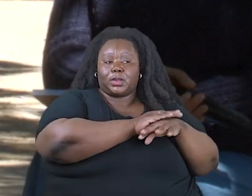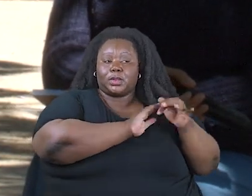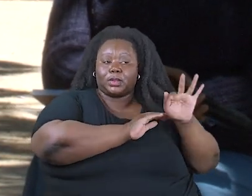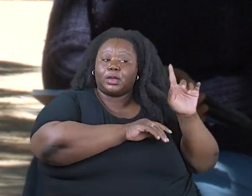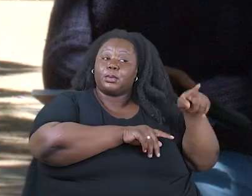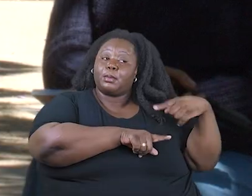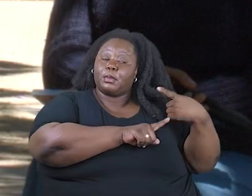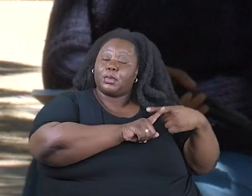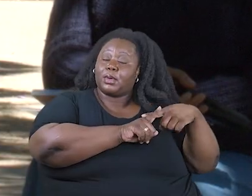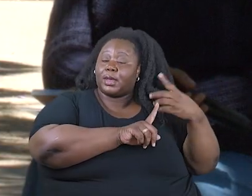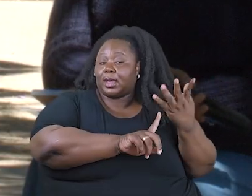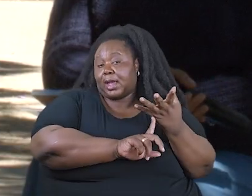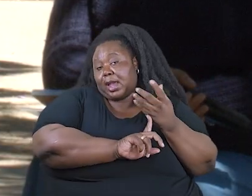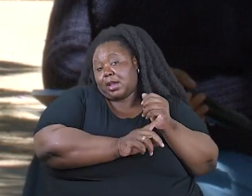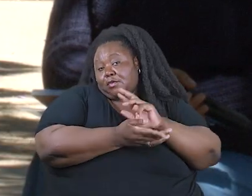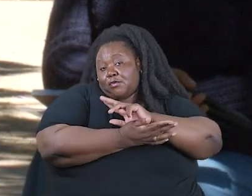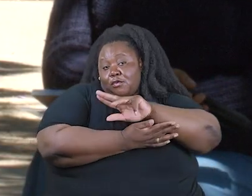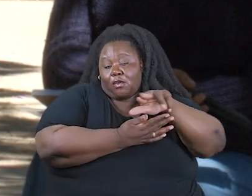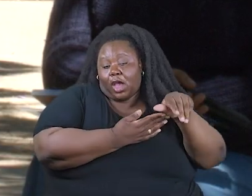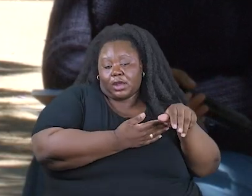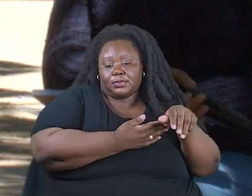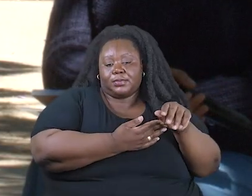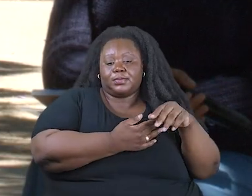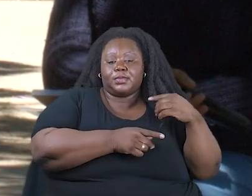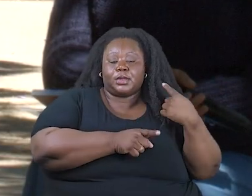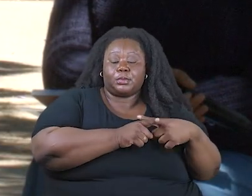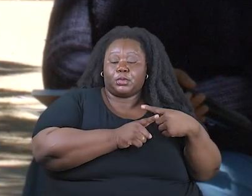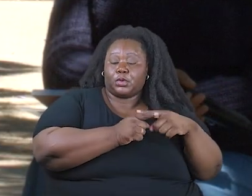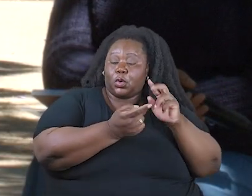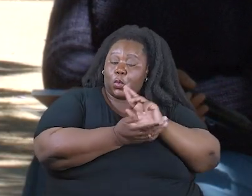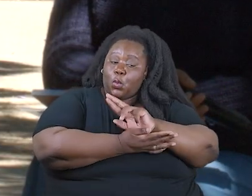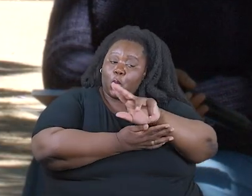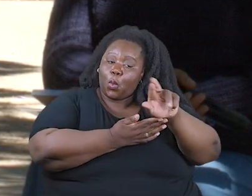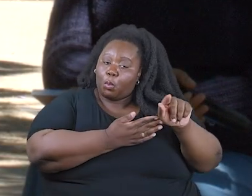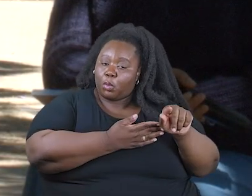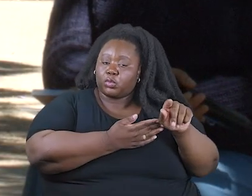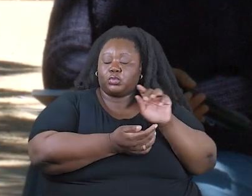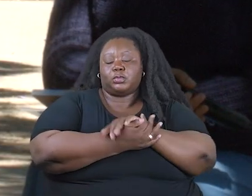de arte em formato múltiplo. Porque o múltiplo,